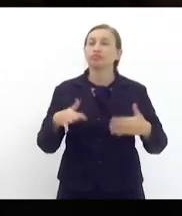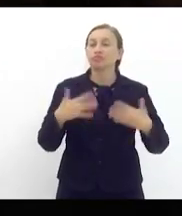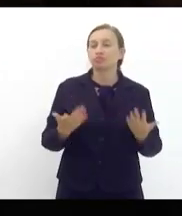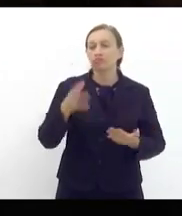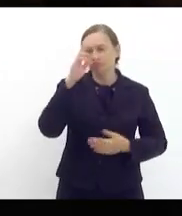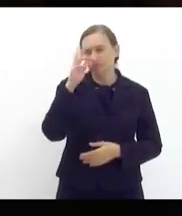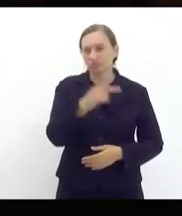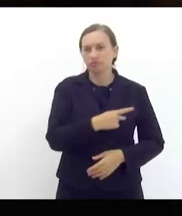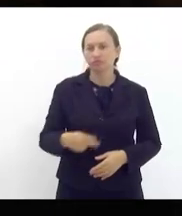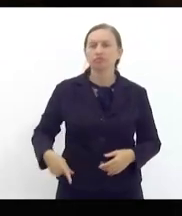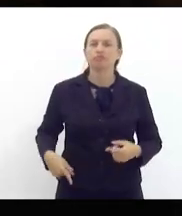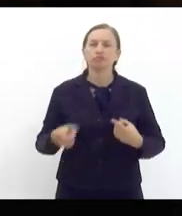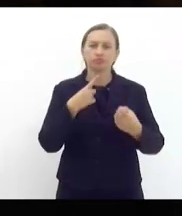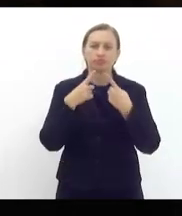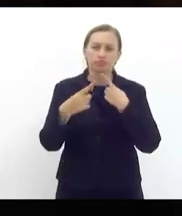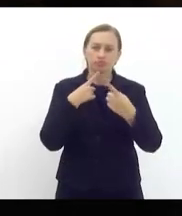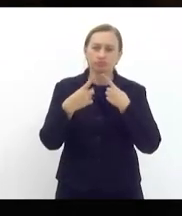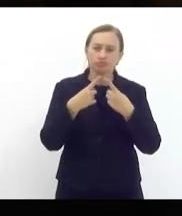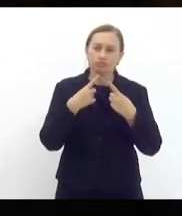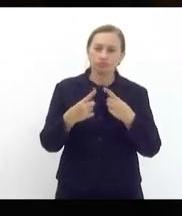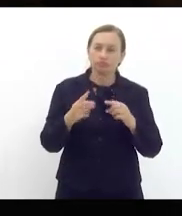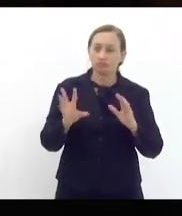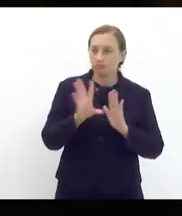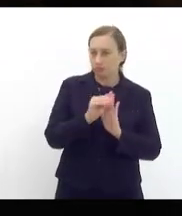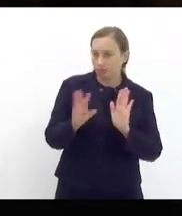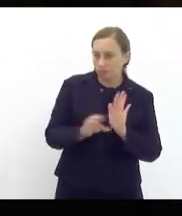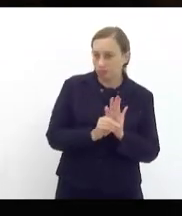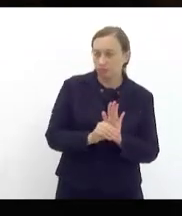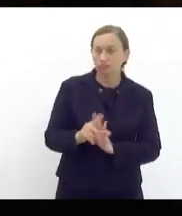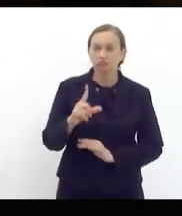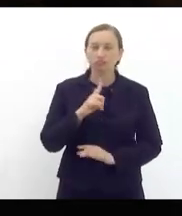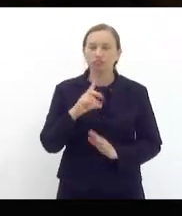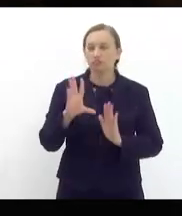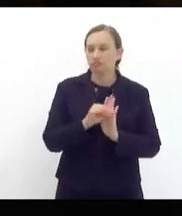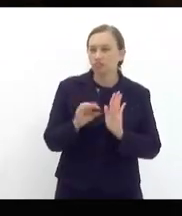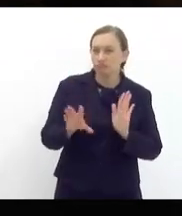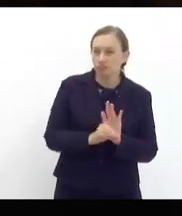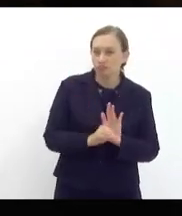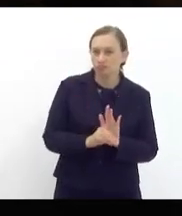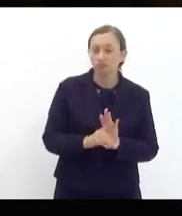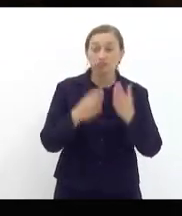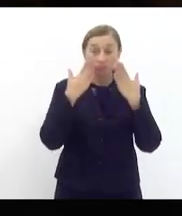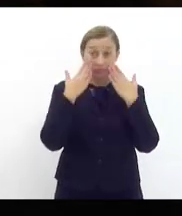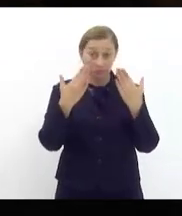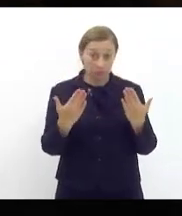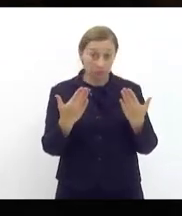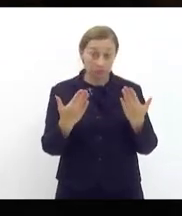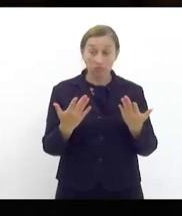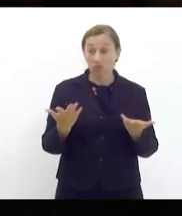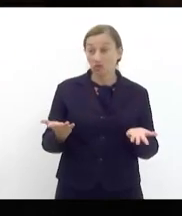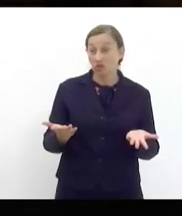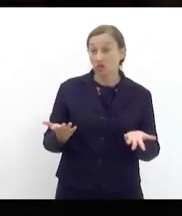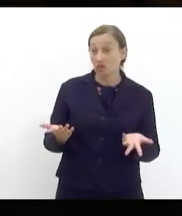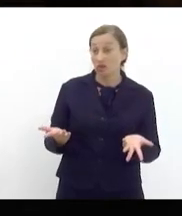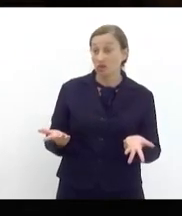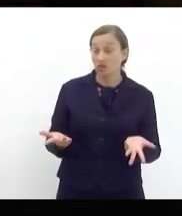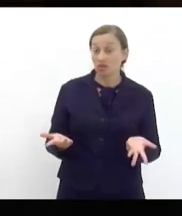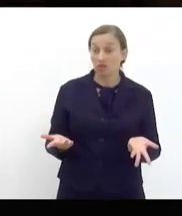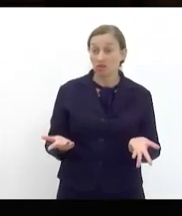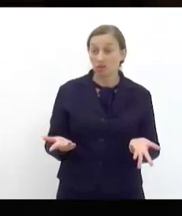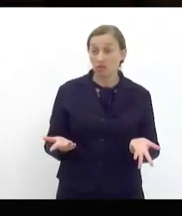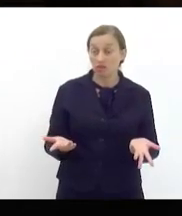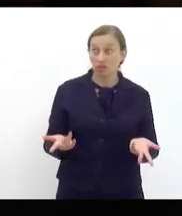presidenta discutir daqui o conteúdo porque nós temos conteúdo para apresentar ao invés de ficar numa